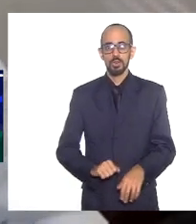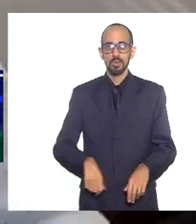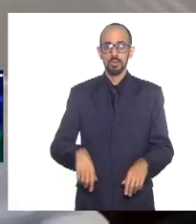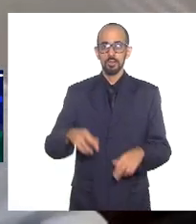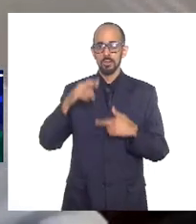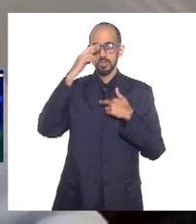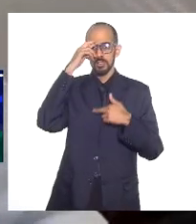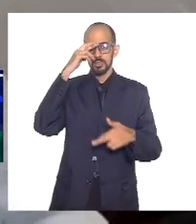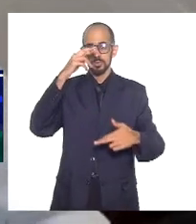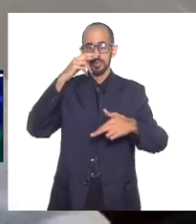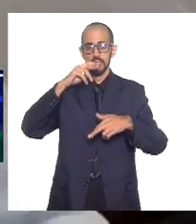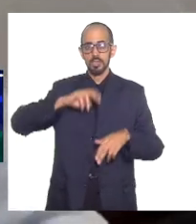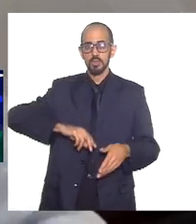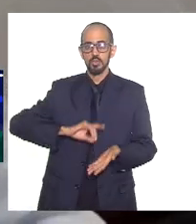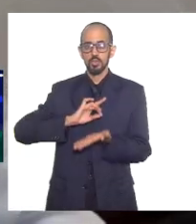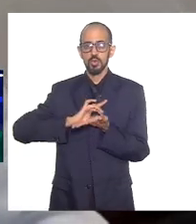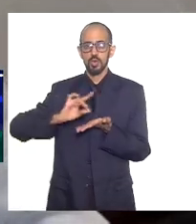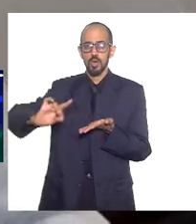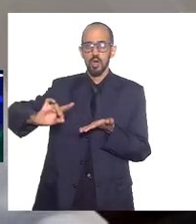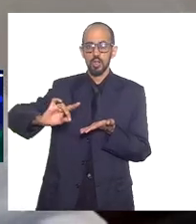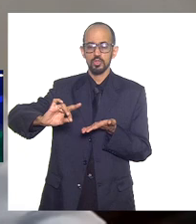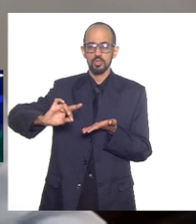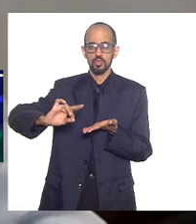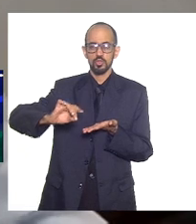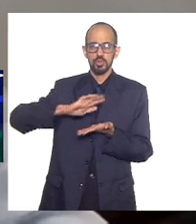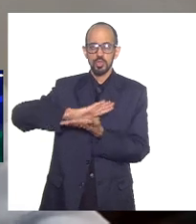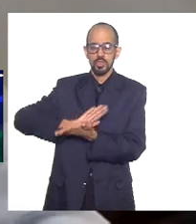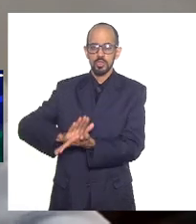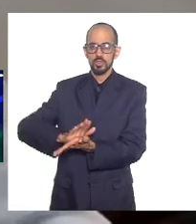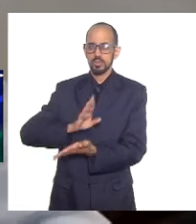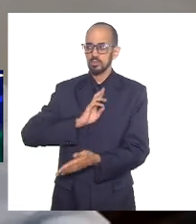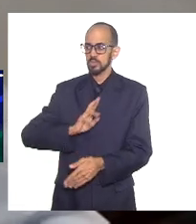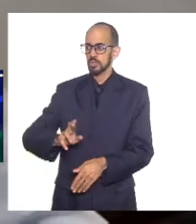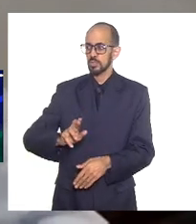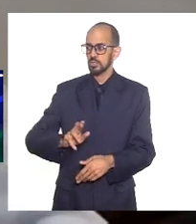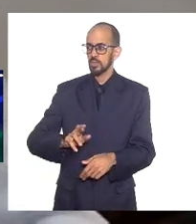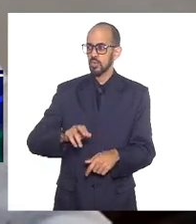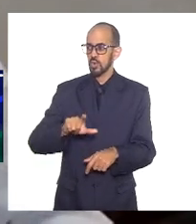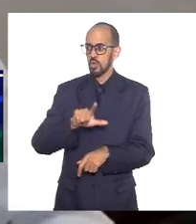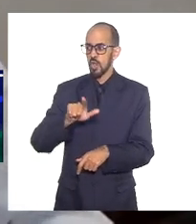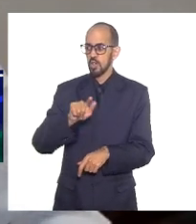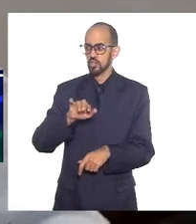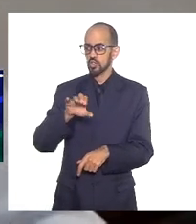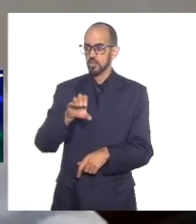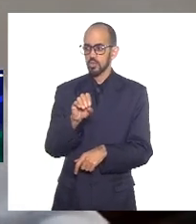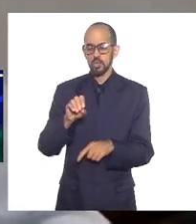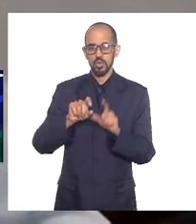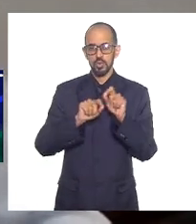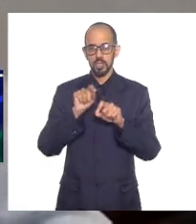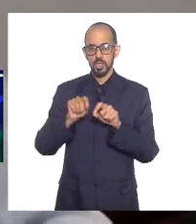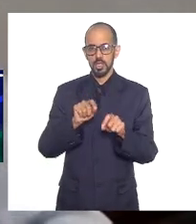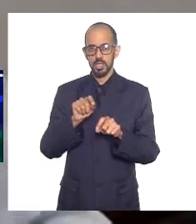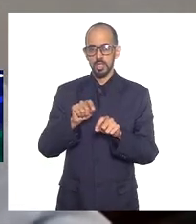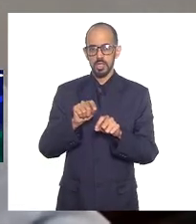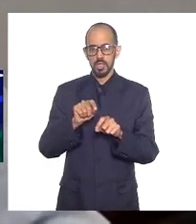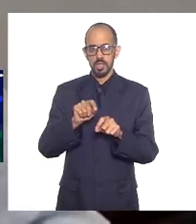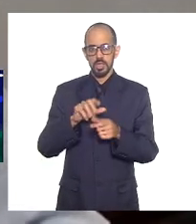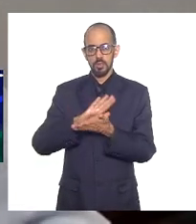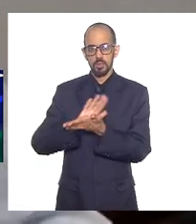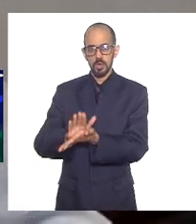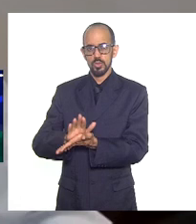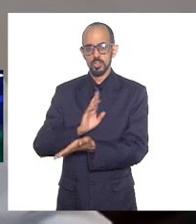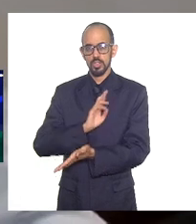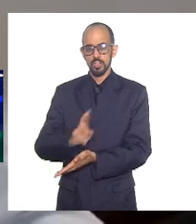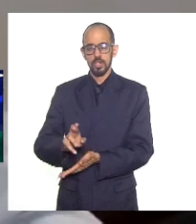pelo ódio religioso, pelo racismo religioso. Claro que a intolerância religiosa, qualquer que seja a